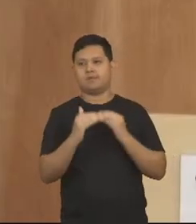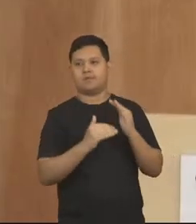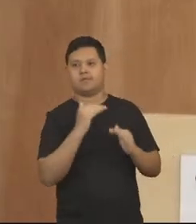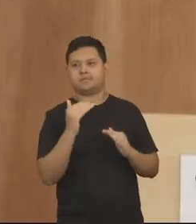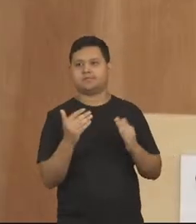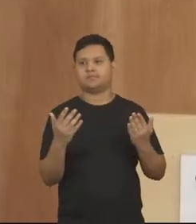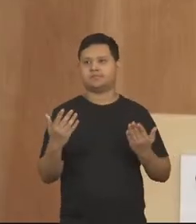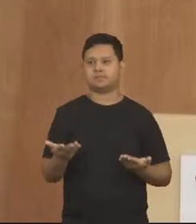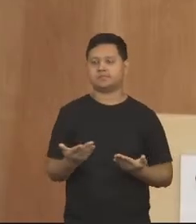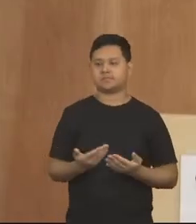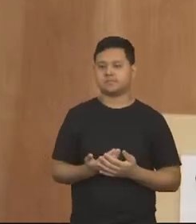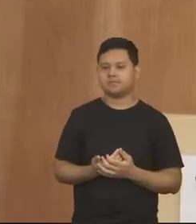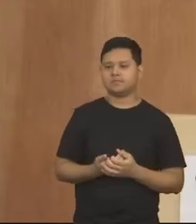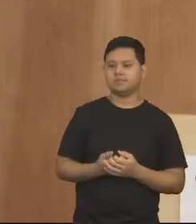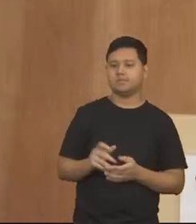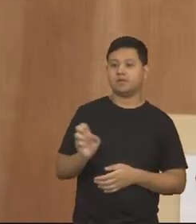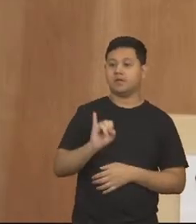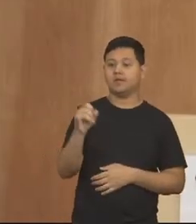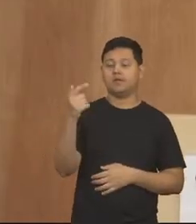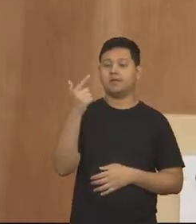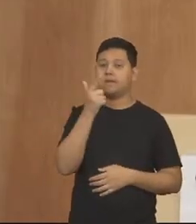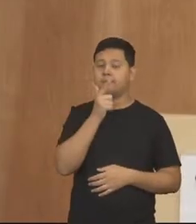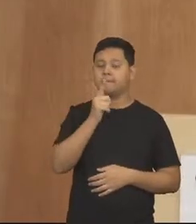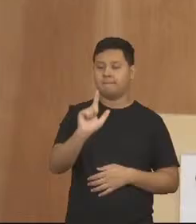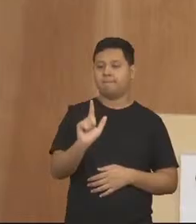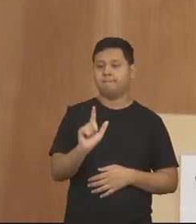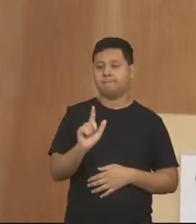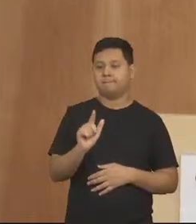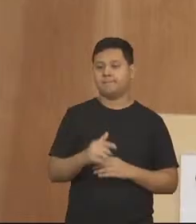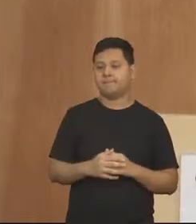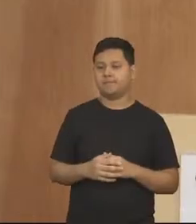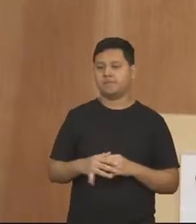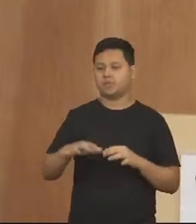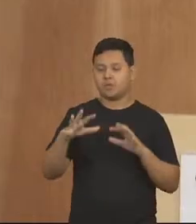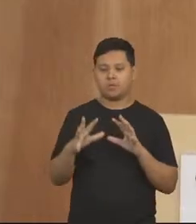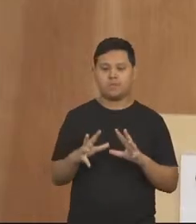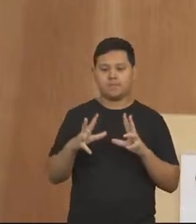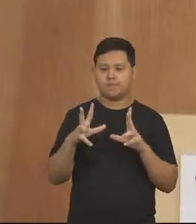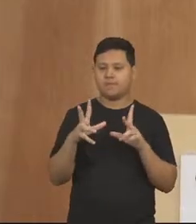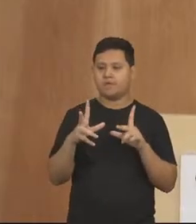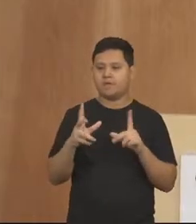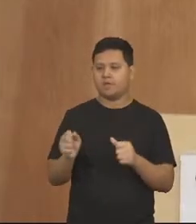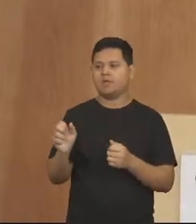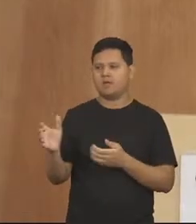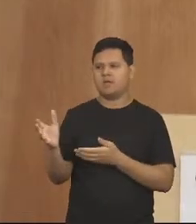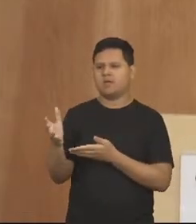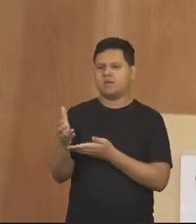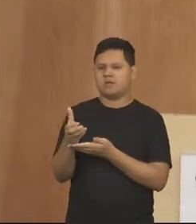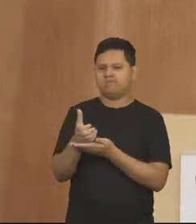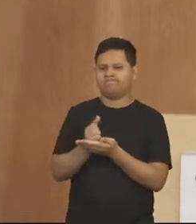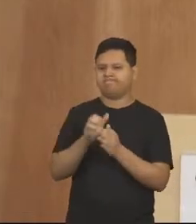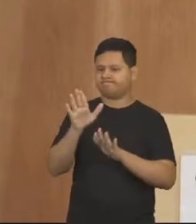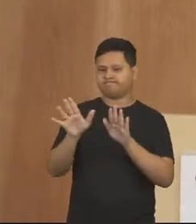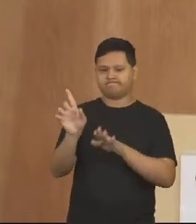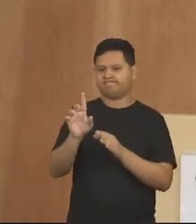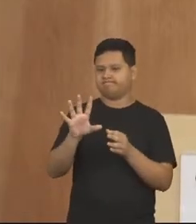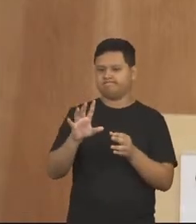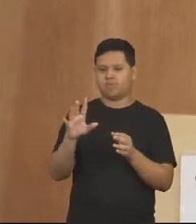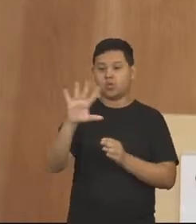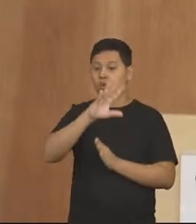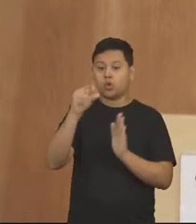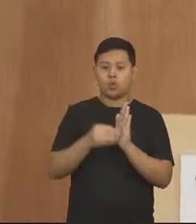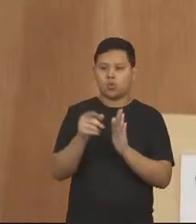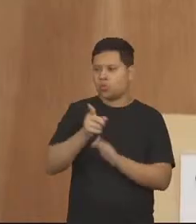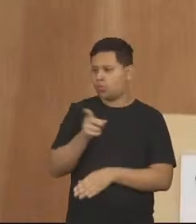de, se ela não conseguir alcançar todo o recurso, porque muitas vezes não vem integral do projeto ao qual ela